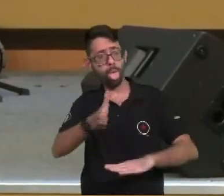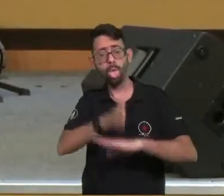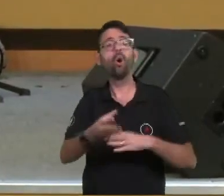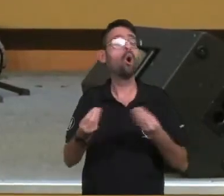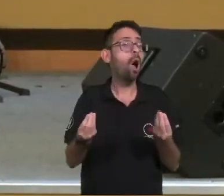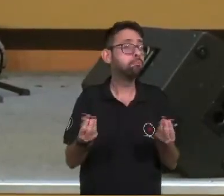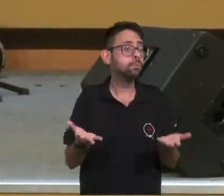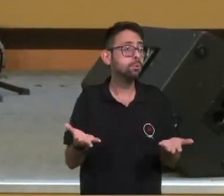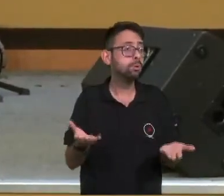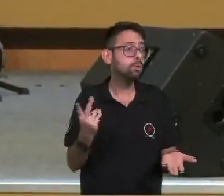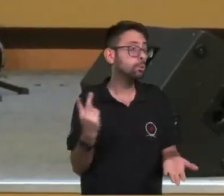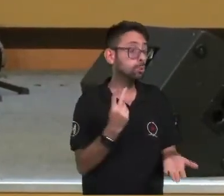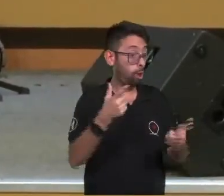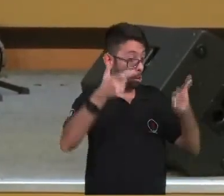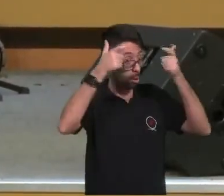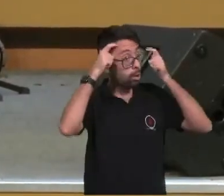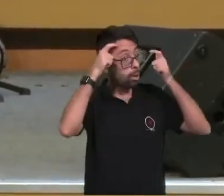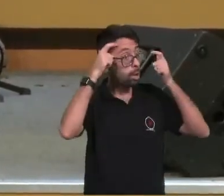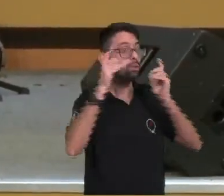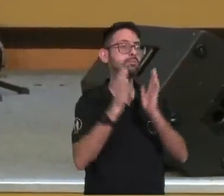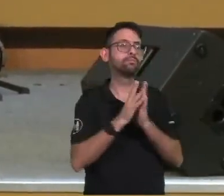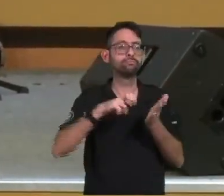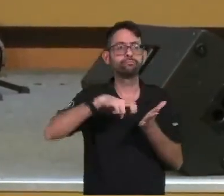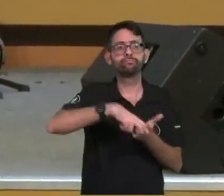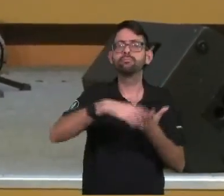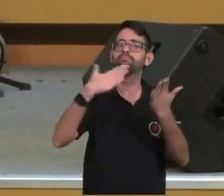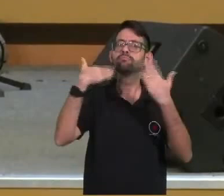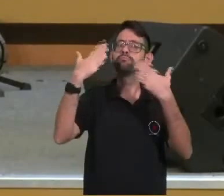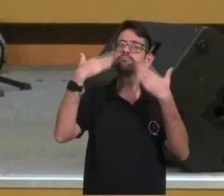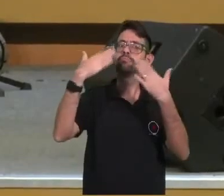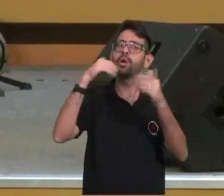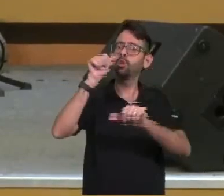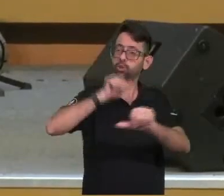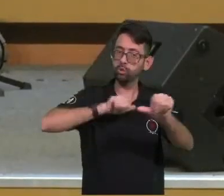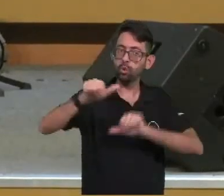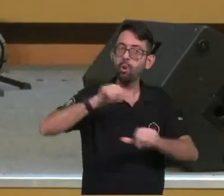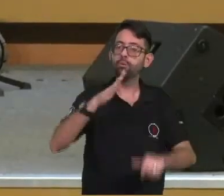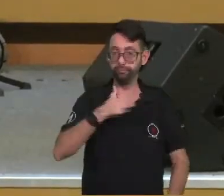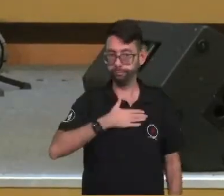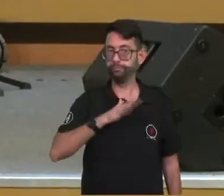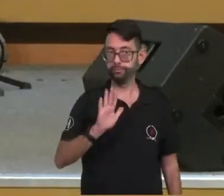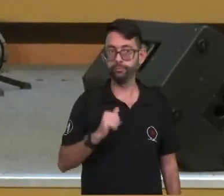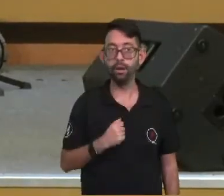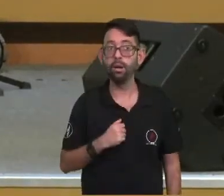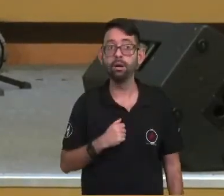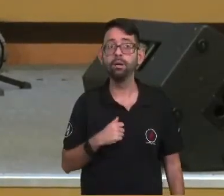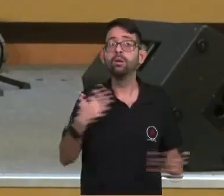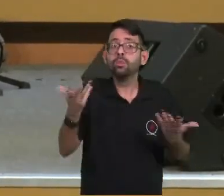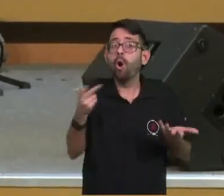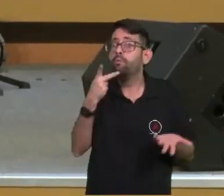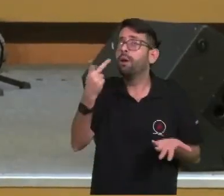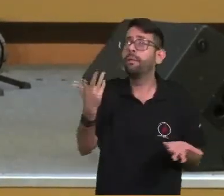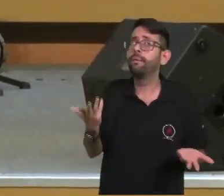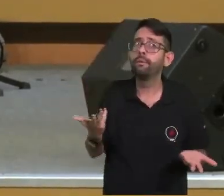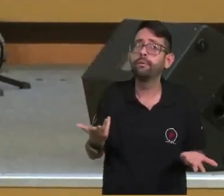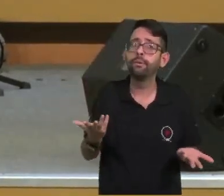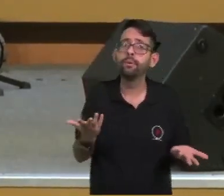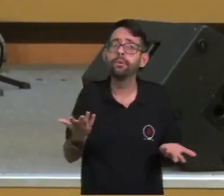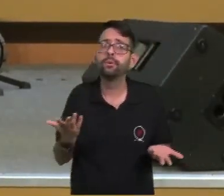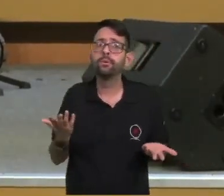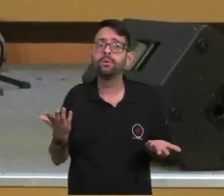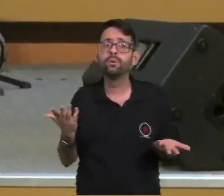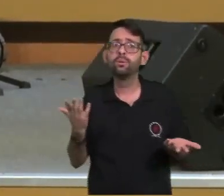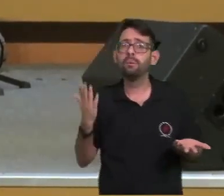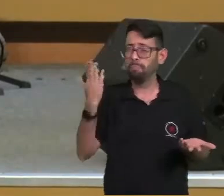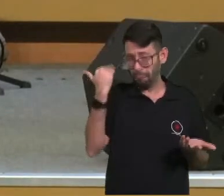Dobrou o joelho os dois e falaram com Deus. Não sei o que falou, mas se fosse eu, falaria. Sabe o que, se eu fosse aqui? Senhor, vou falar uma coisa com o senhor aí. É, papai vacilou,